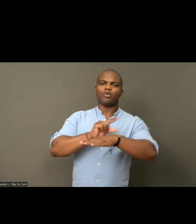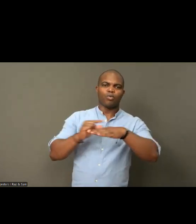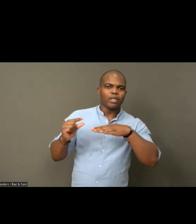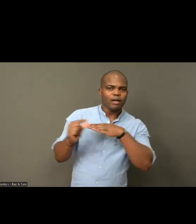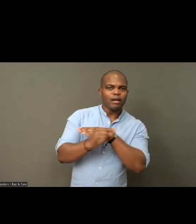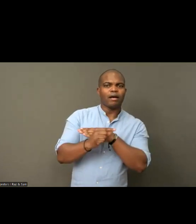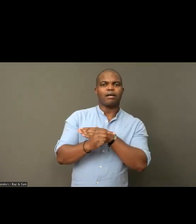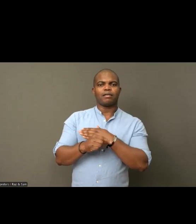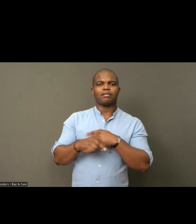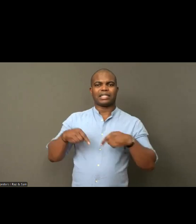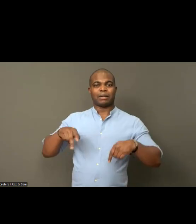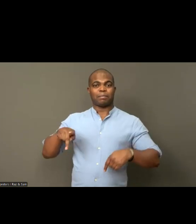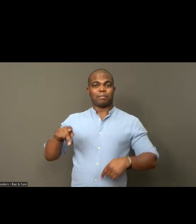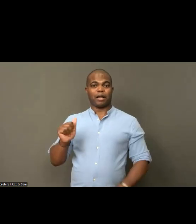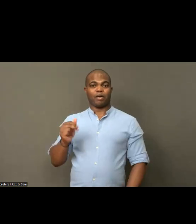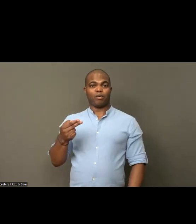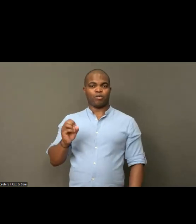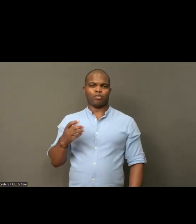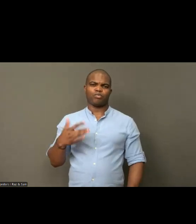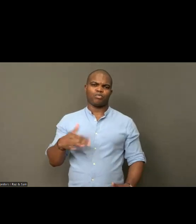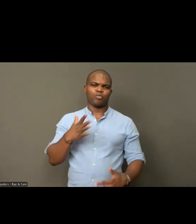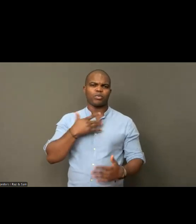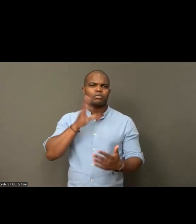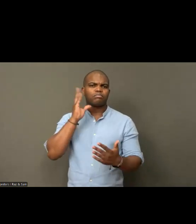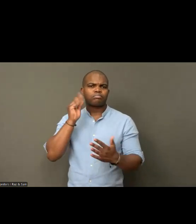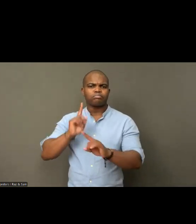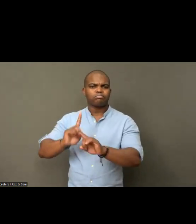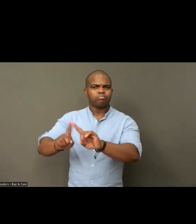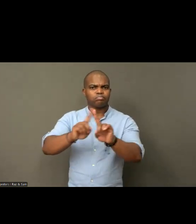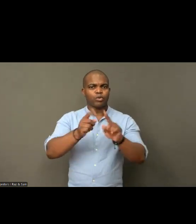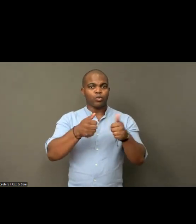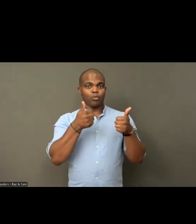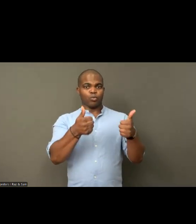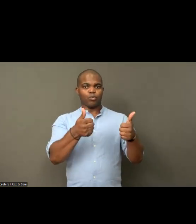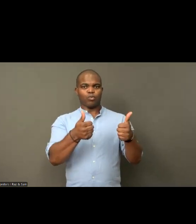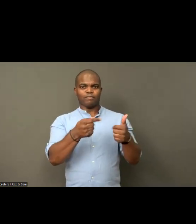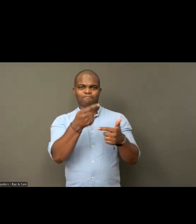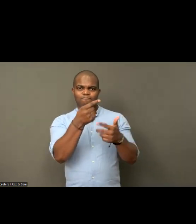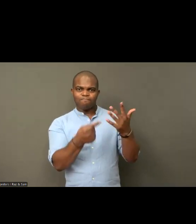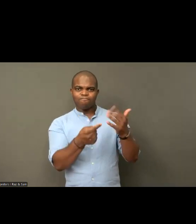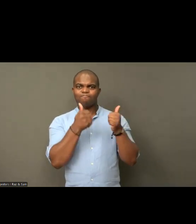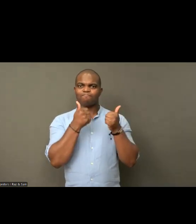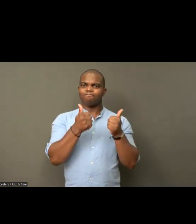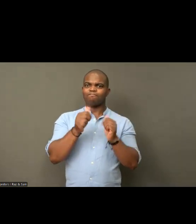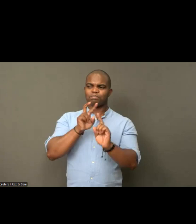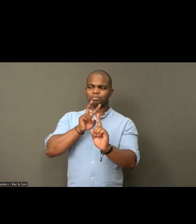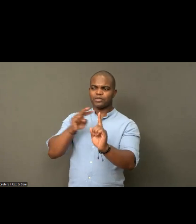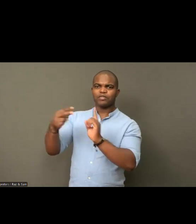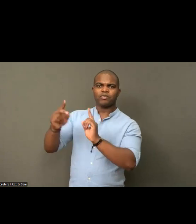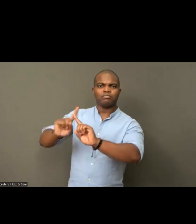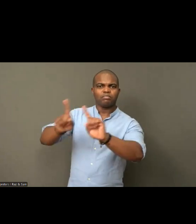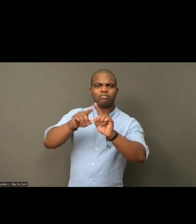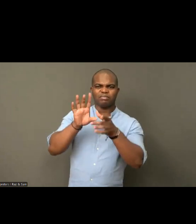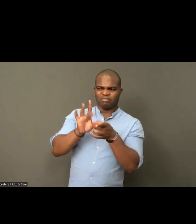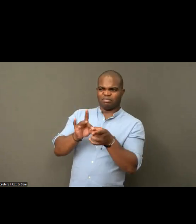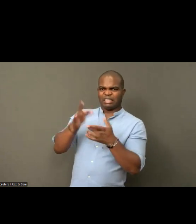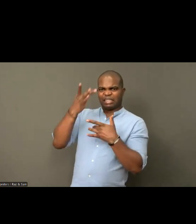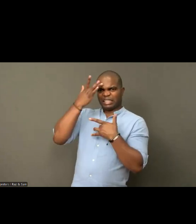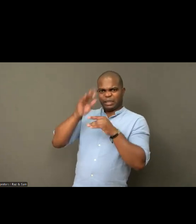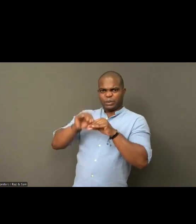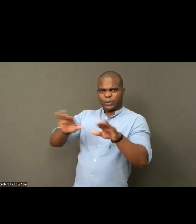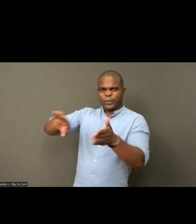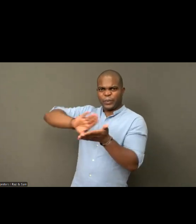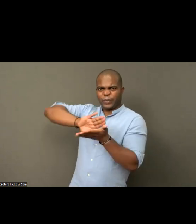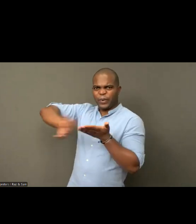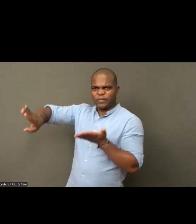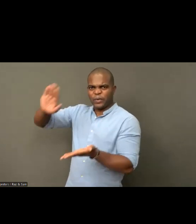multiple eliminação communicable de diseases múltiplas in doenças alignment with the transmissíveis em PAHO's alinhamento initiative. com a iniciativa da I now OPAS. have the Agora utmost dou as pleasure boas-vindas ao to Dr.